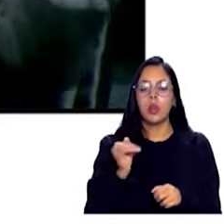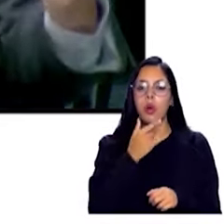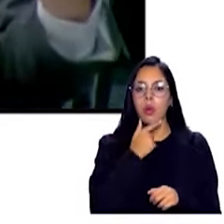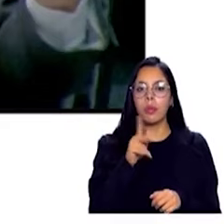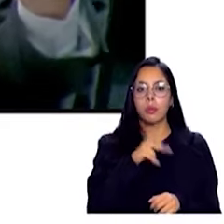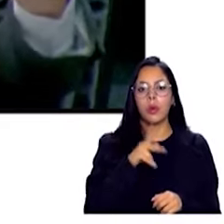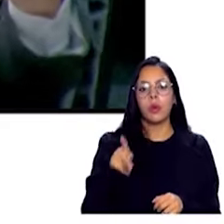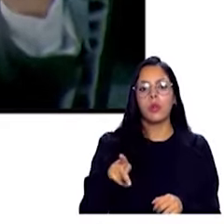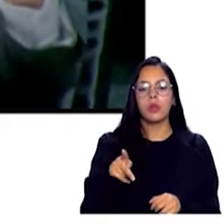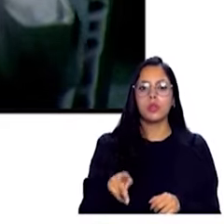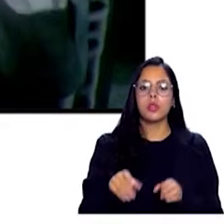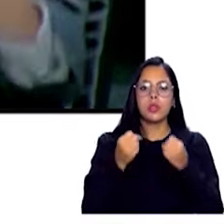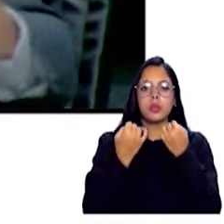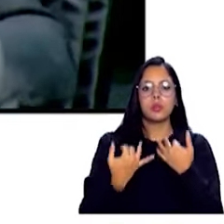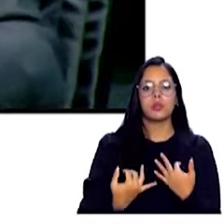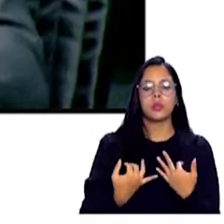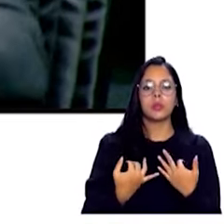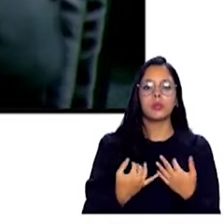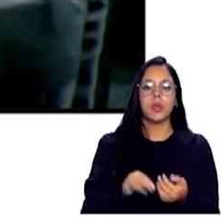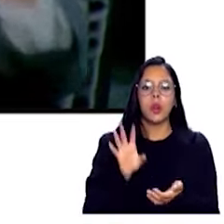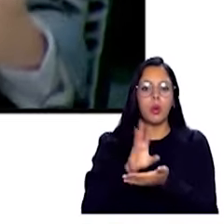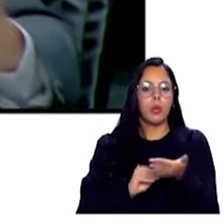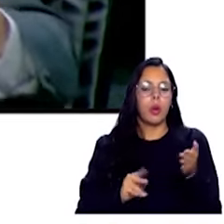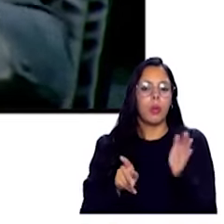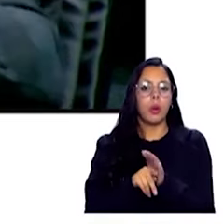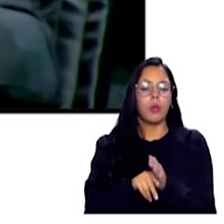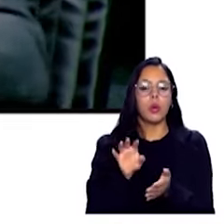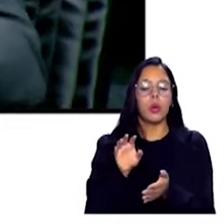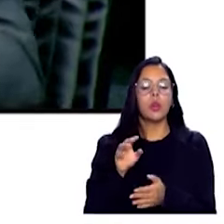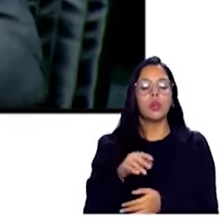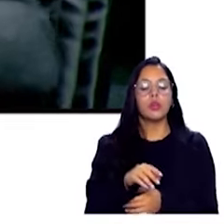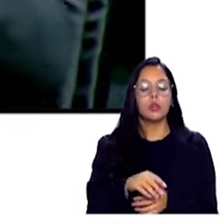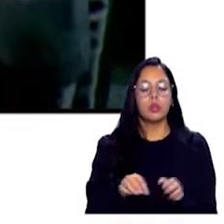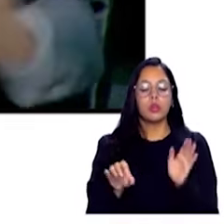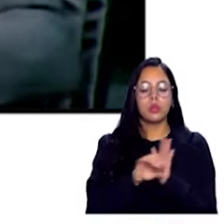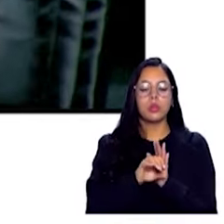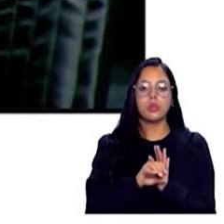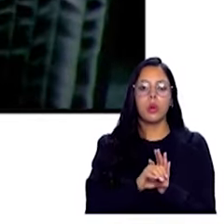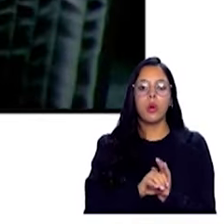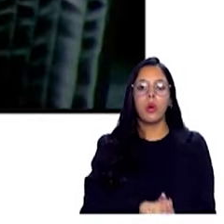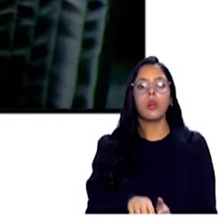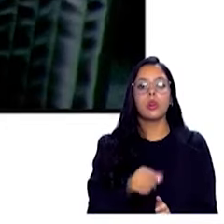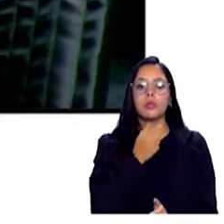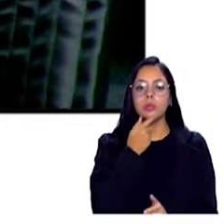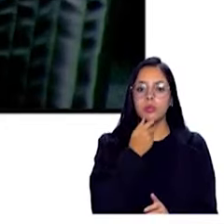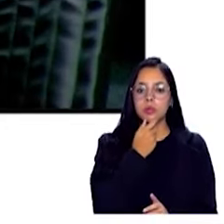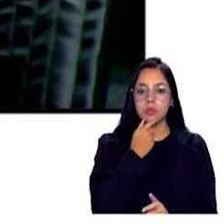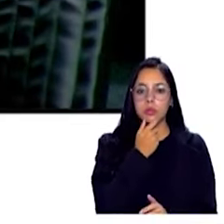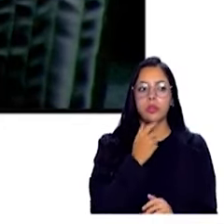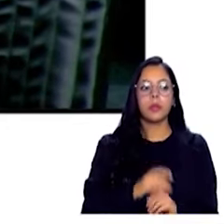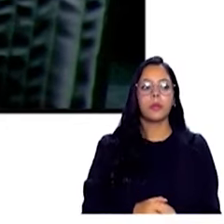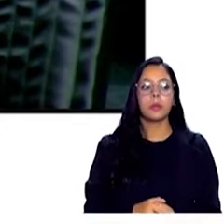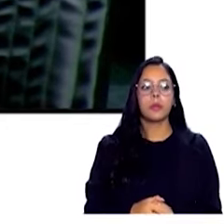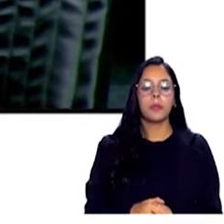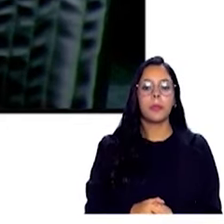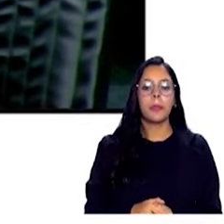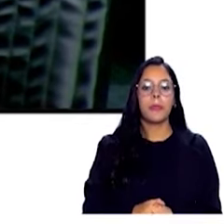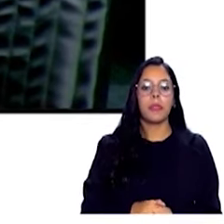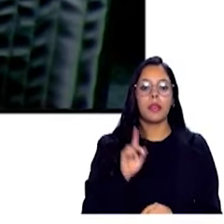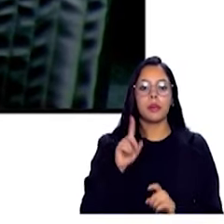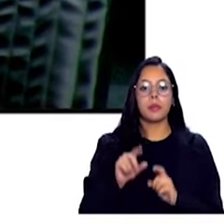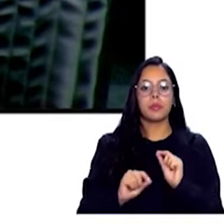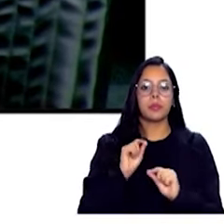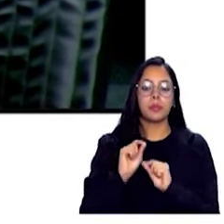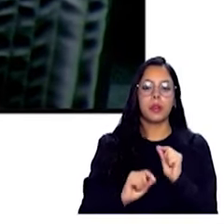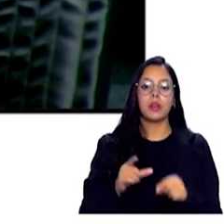inspirada dentro do modelo inglês do Código de Processo Civil em inglês do artigo primeiro do Código de Processo Civil em inglês que é justamente essa